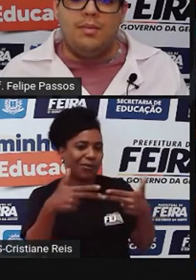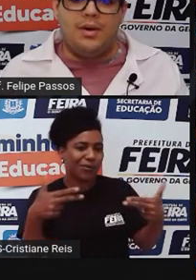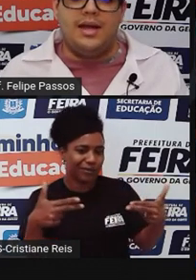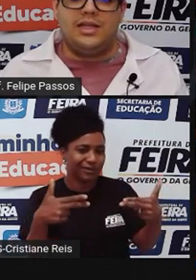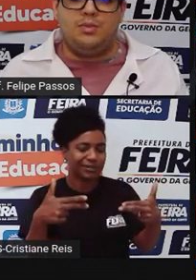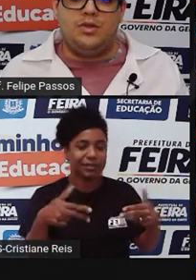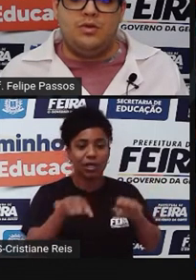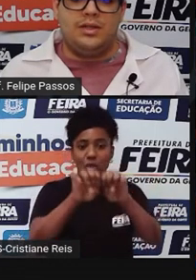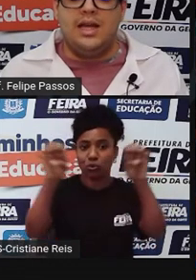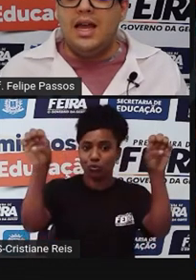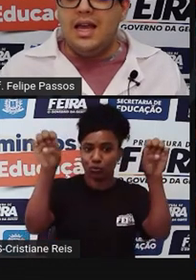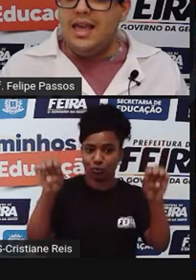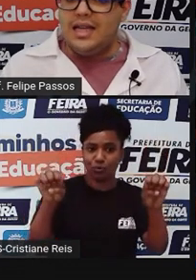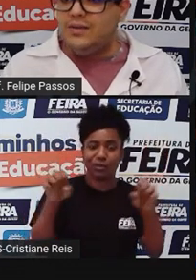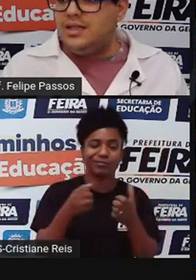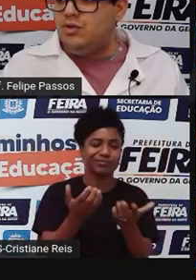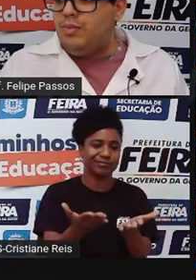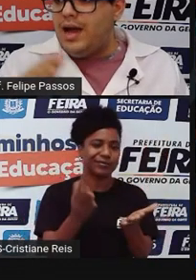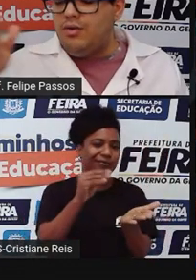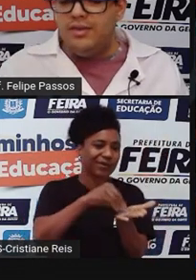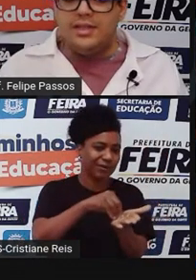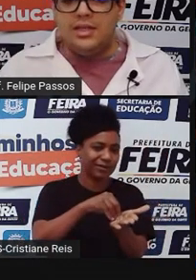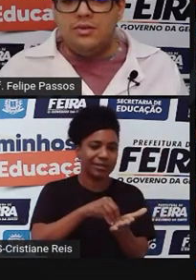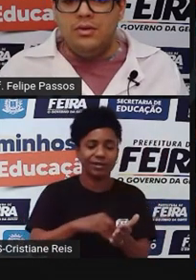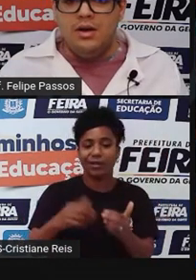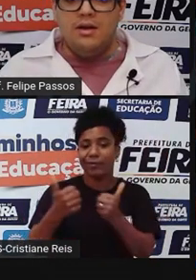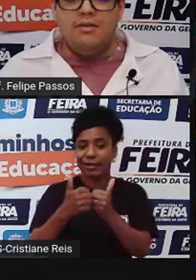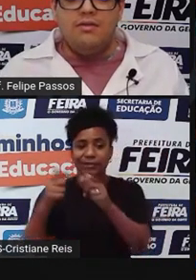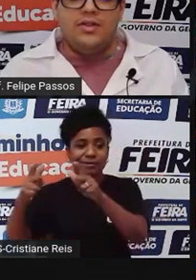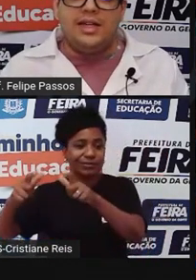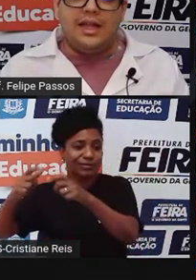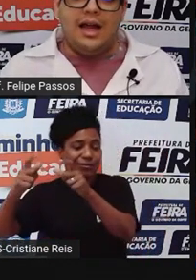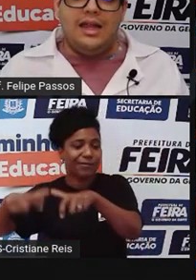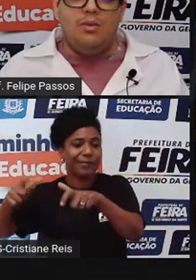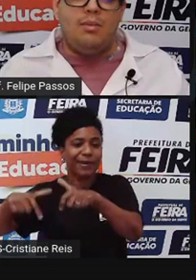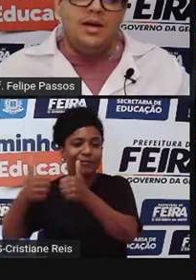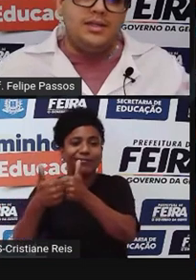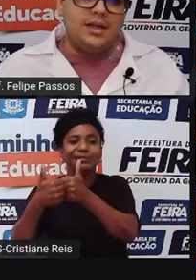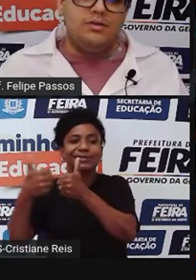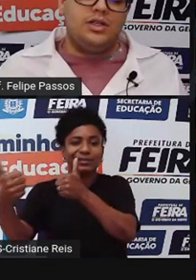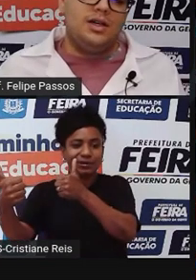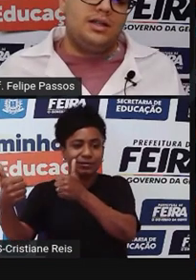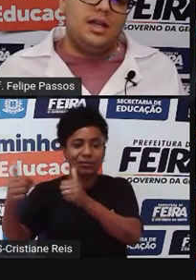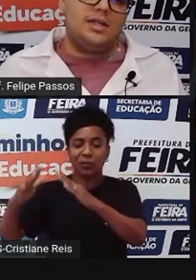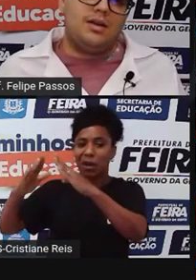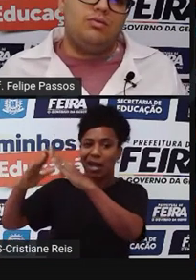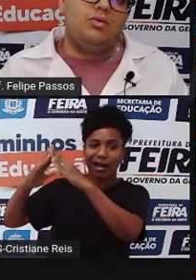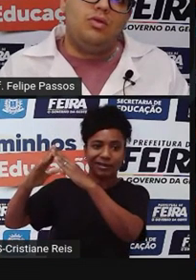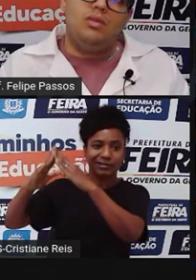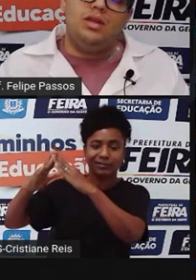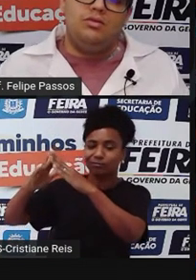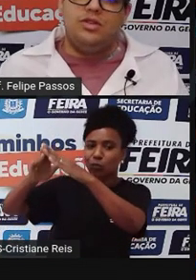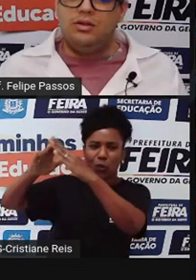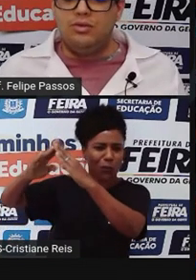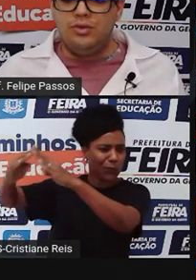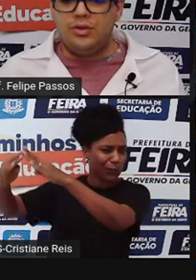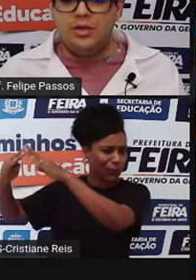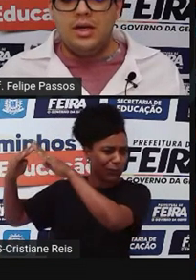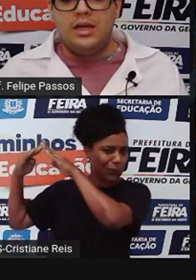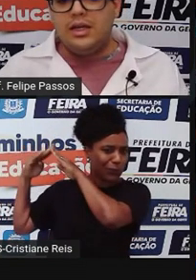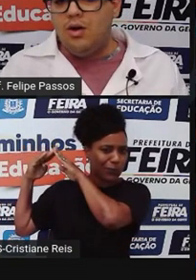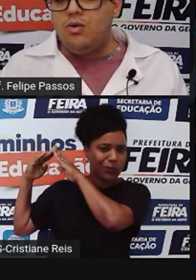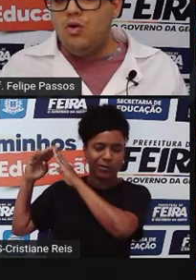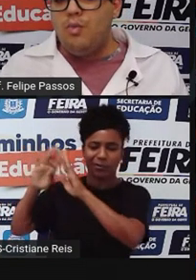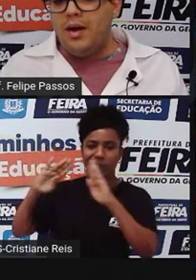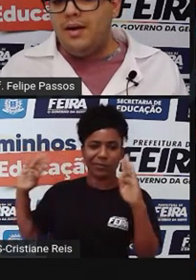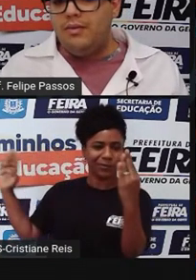estrutura para essas pessoas e às vezes no bairro vizinho você tem ali uma mansão gigantesca um condomínio de luxo